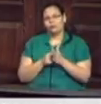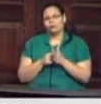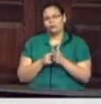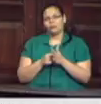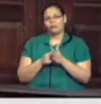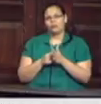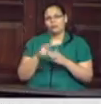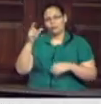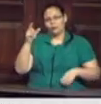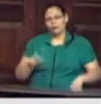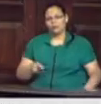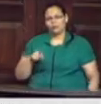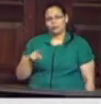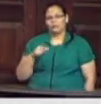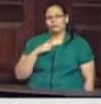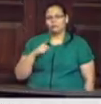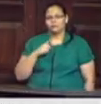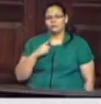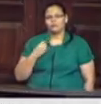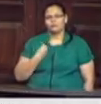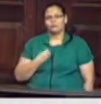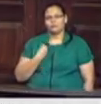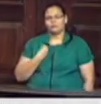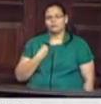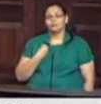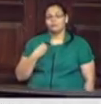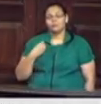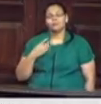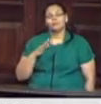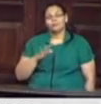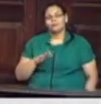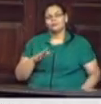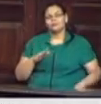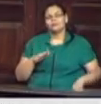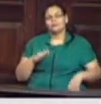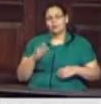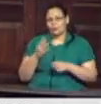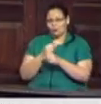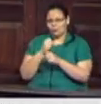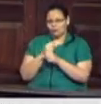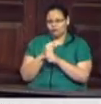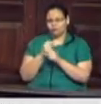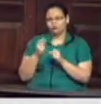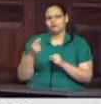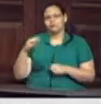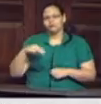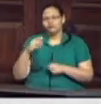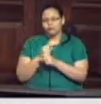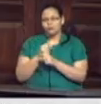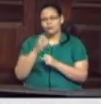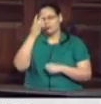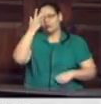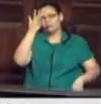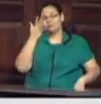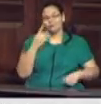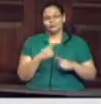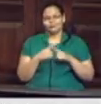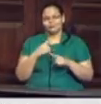Siciliano, e Vossa Excelência tem estado dentro dessa luta. E é a ponta mais fácil, porque hoje